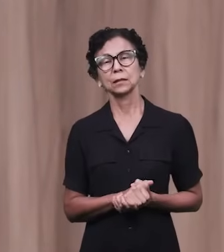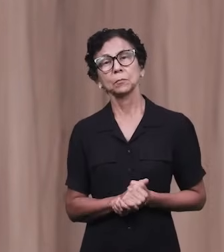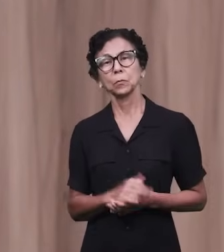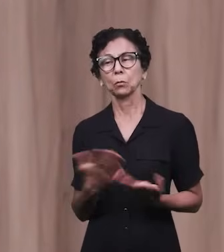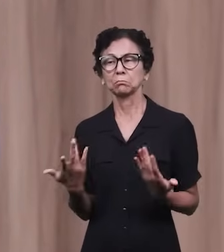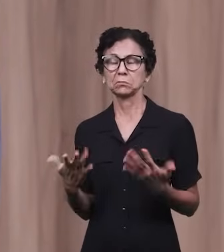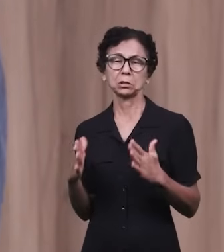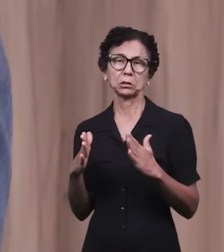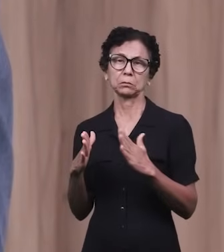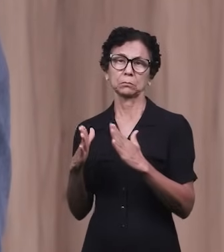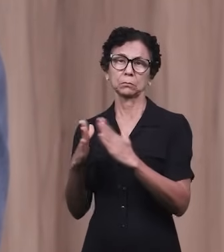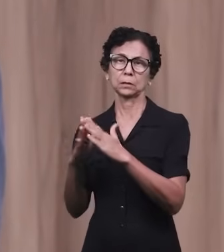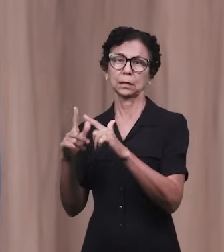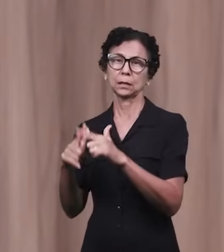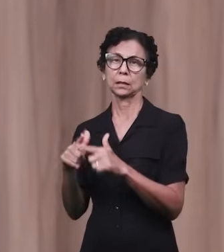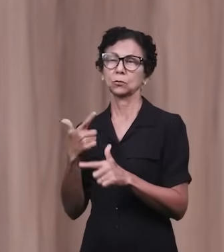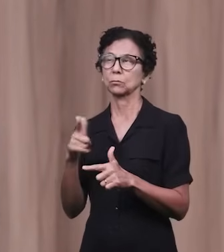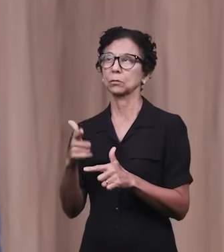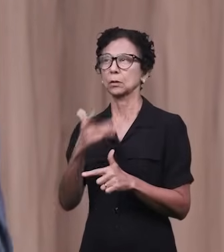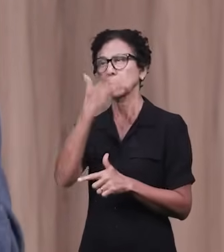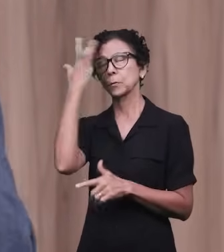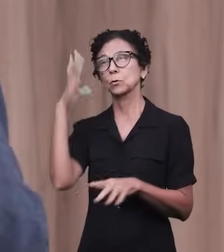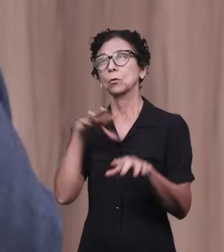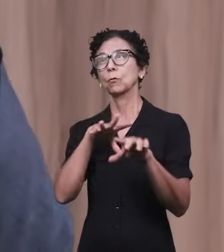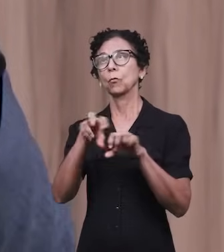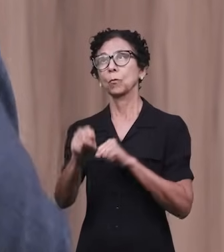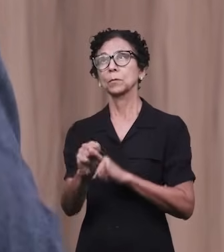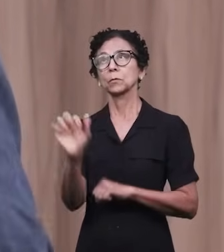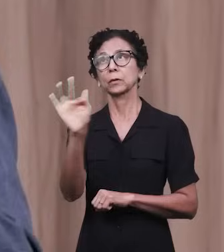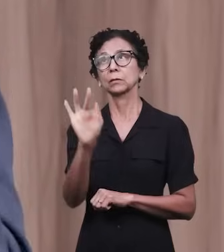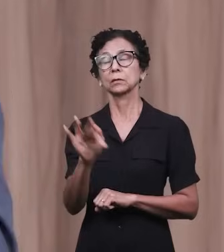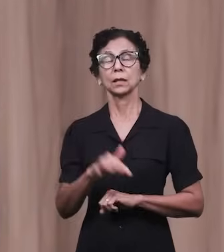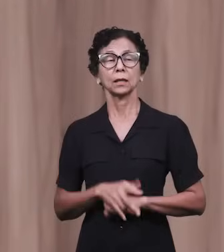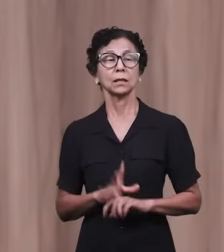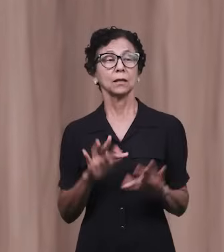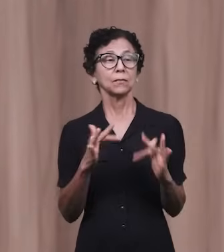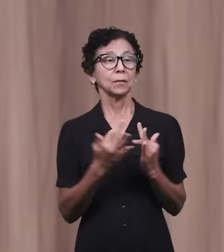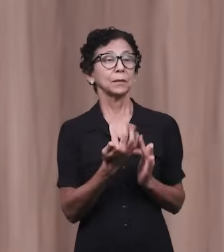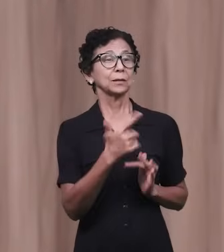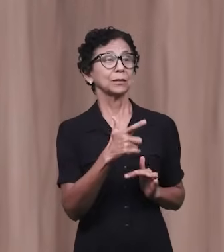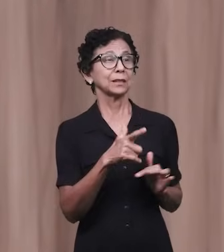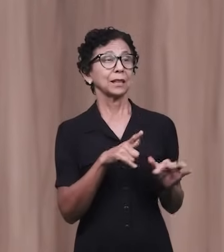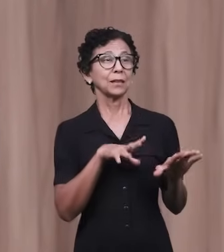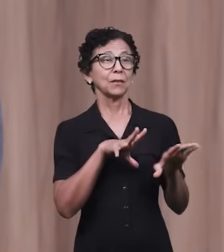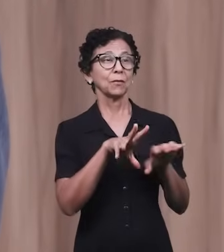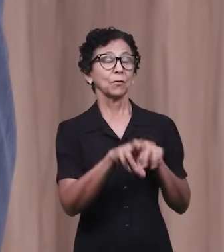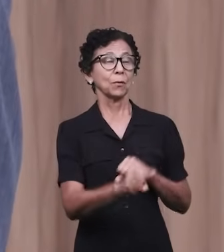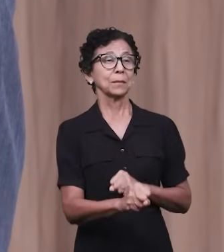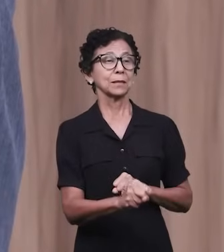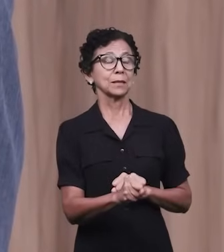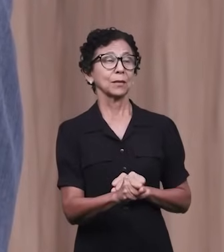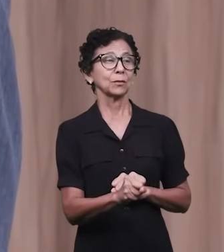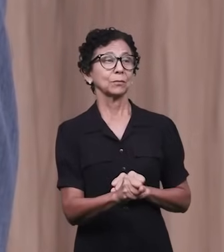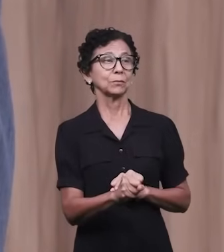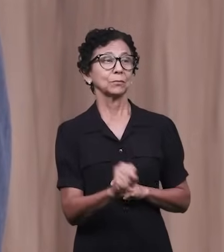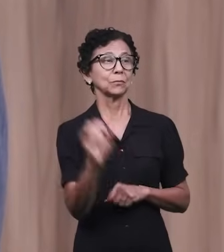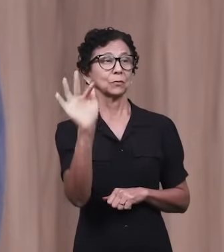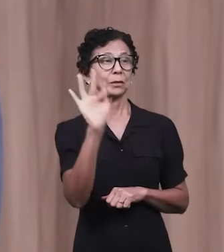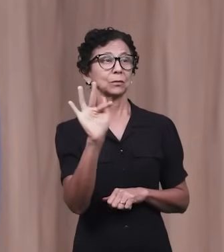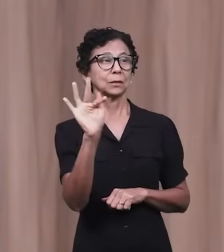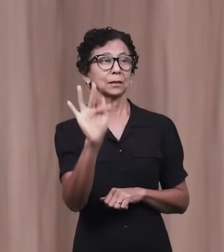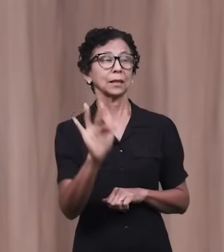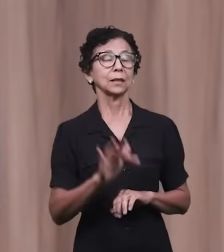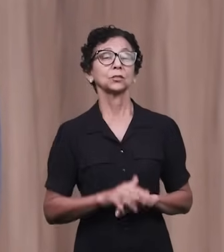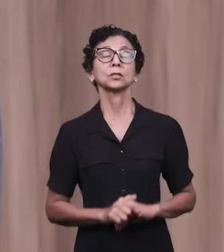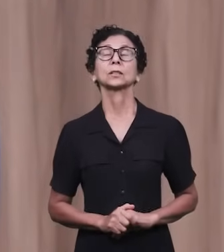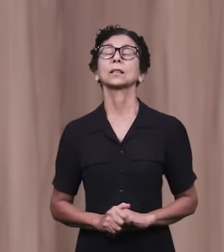esse caso, eu não tenho ninguém na família, aí a gente volta naquele assunto de ir à escola, de conhecer a escola. Ali vai ter o